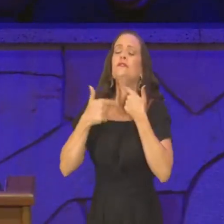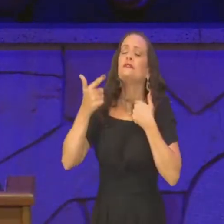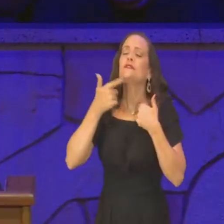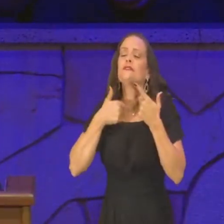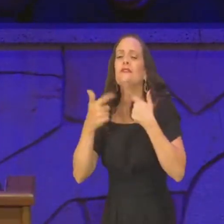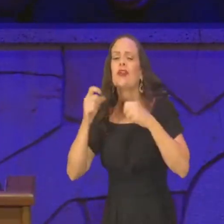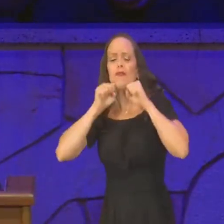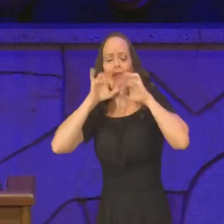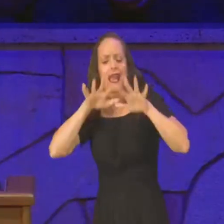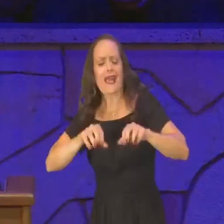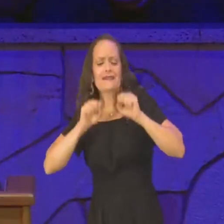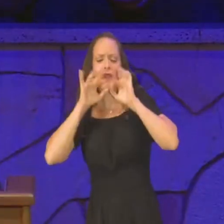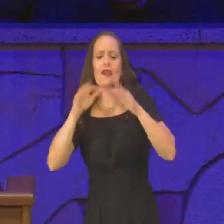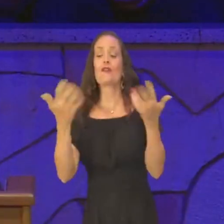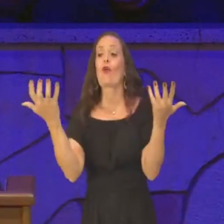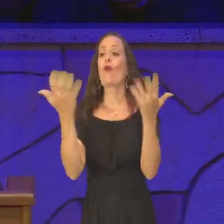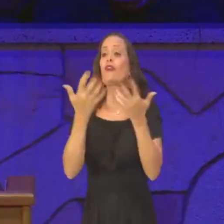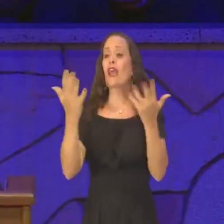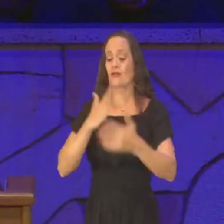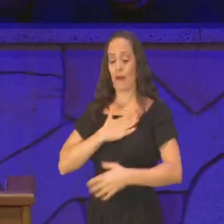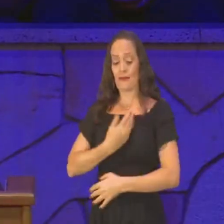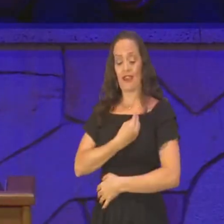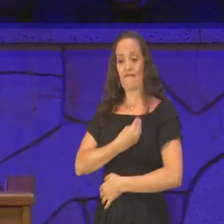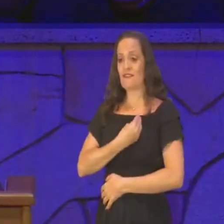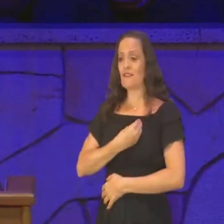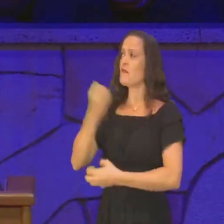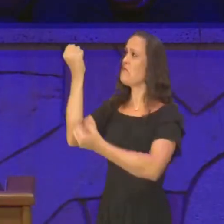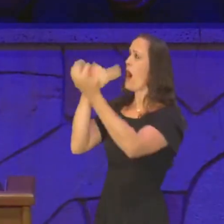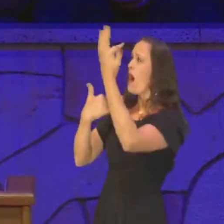as bênçãos de Deus sobre a minha vida.